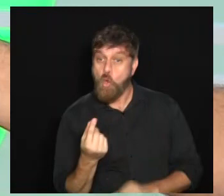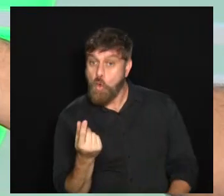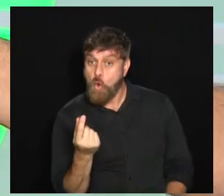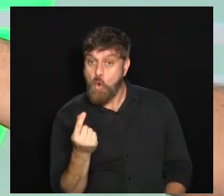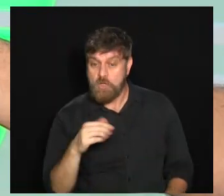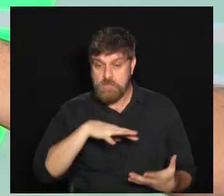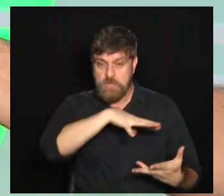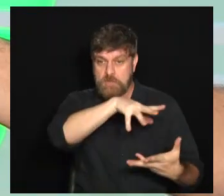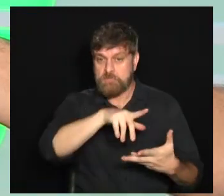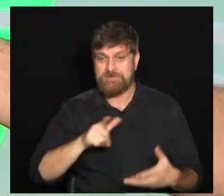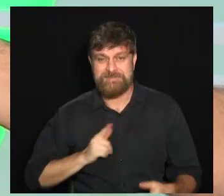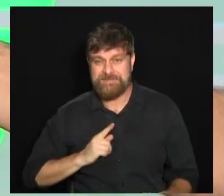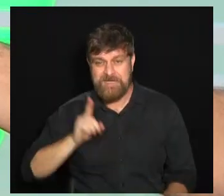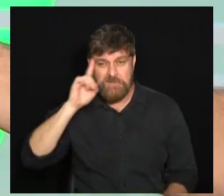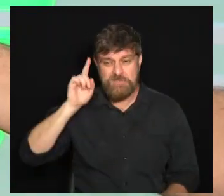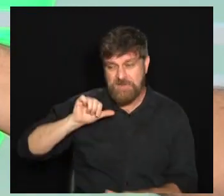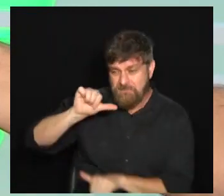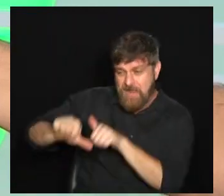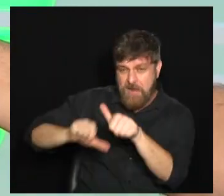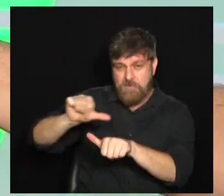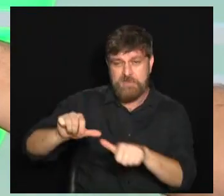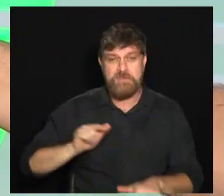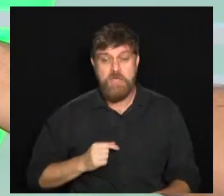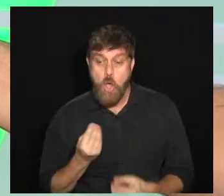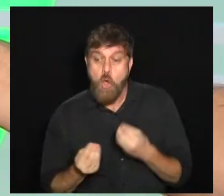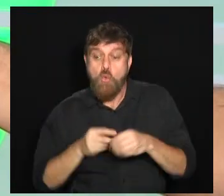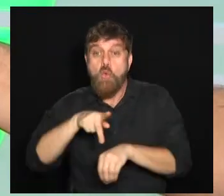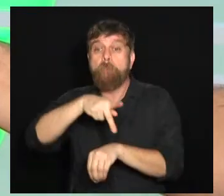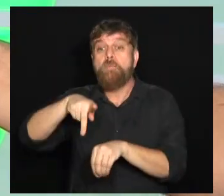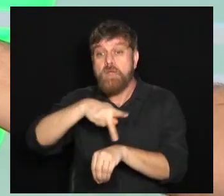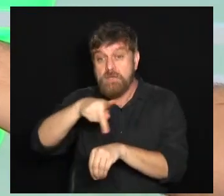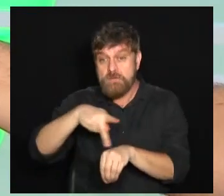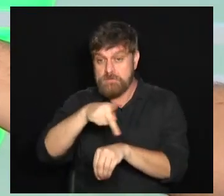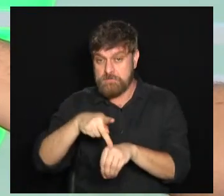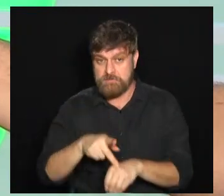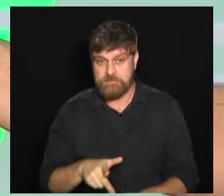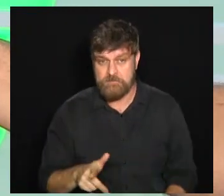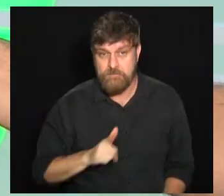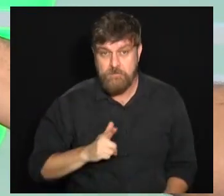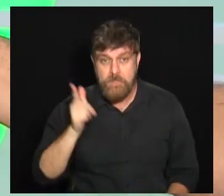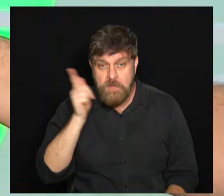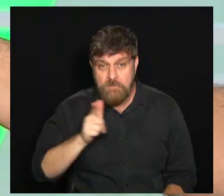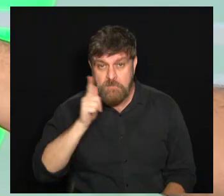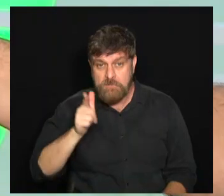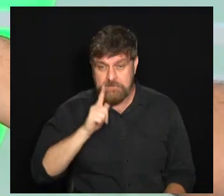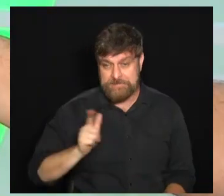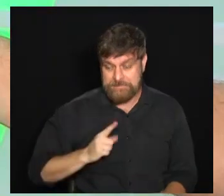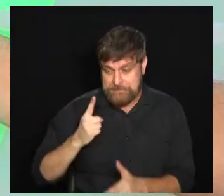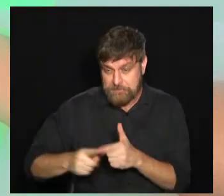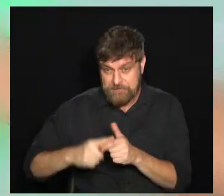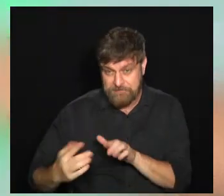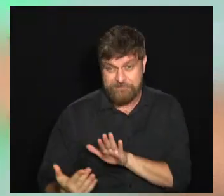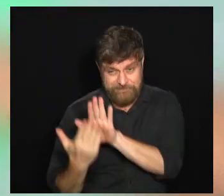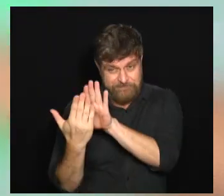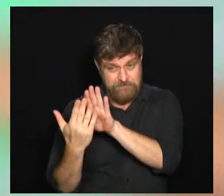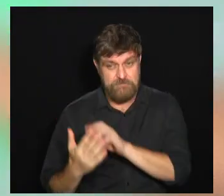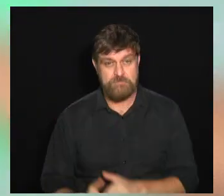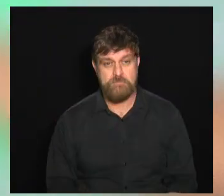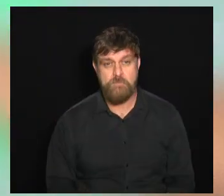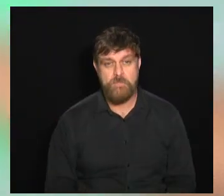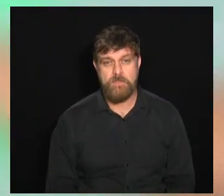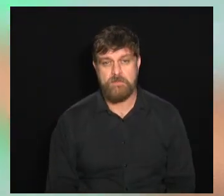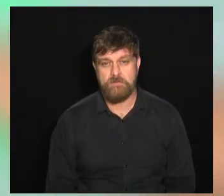sobe um dia, cai muito, dependendo das notícias, né, e como que os países, né, vão conseguir suprir isso.